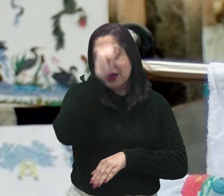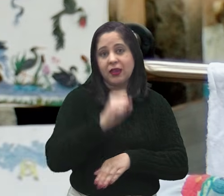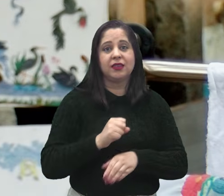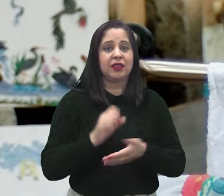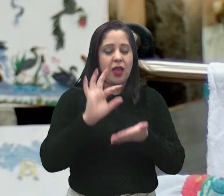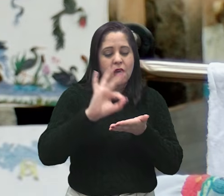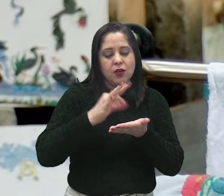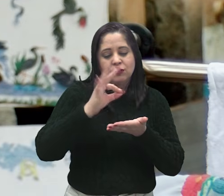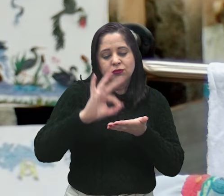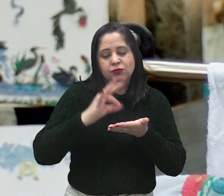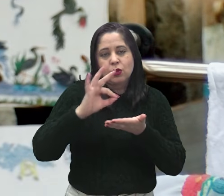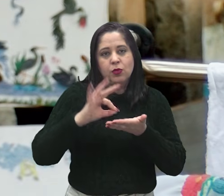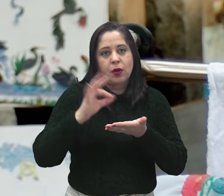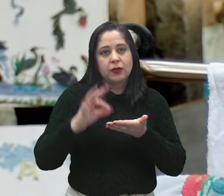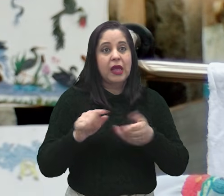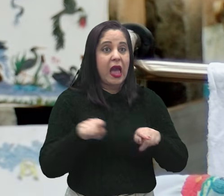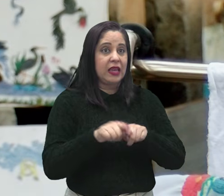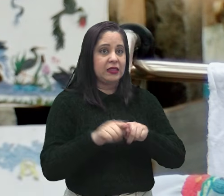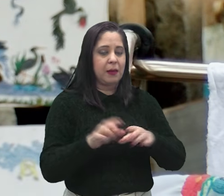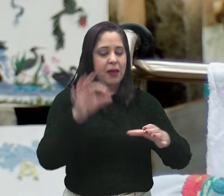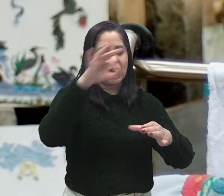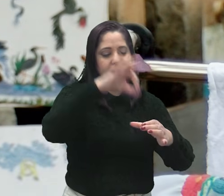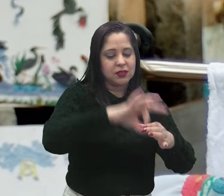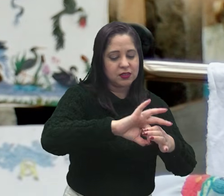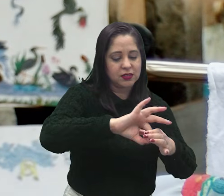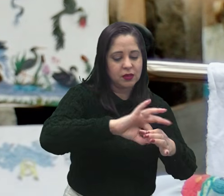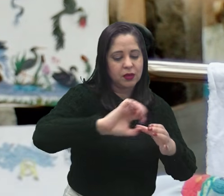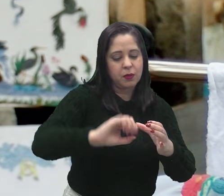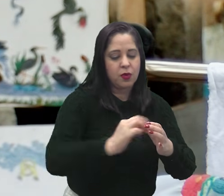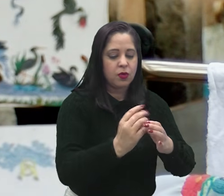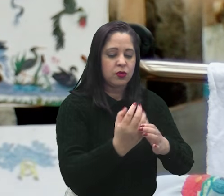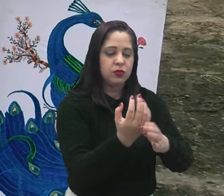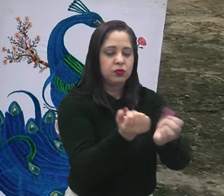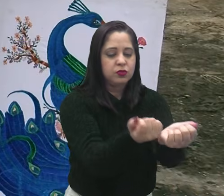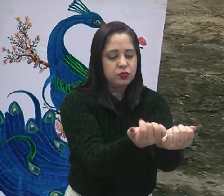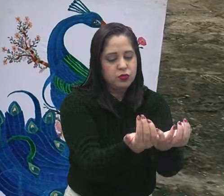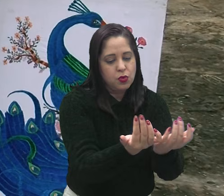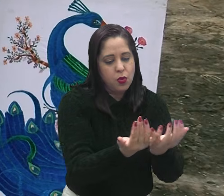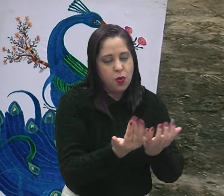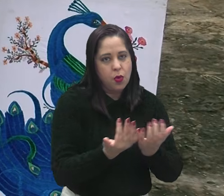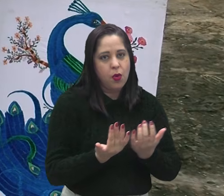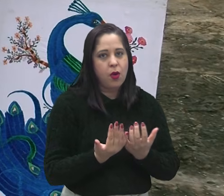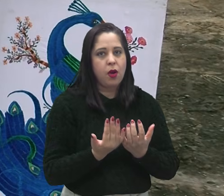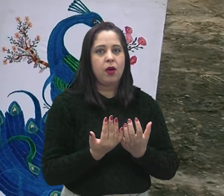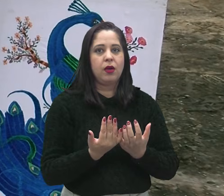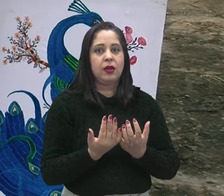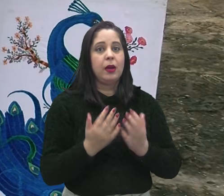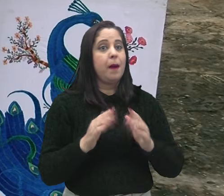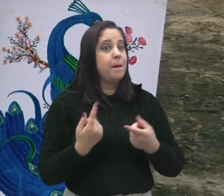semente, plantar semente para formar mudinha, plantar na terra. Porque enquanto a pessoa está lá